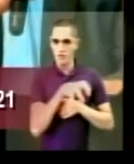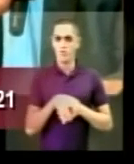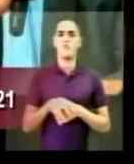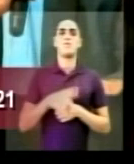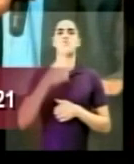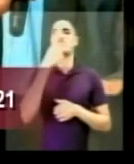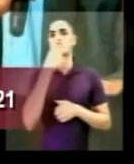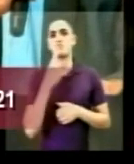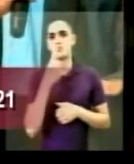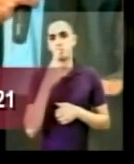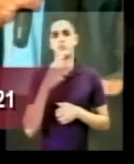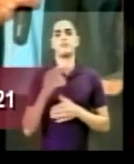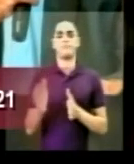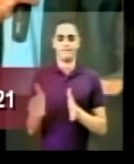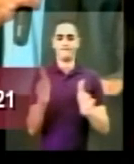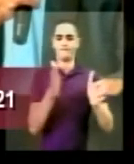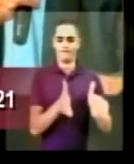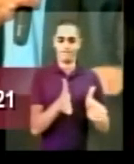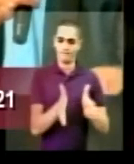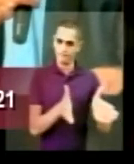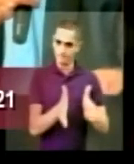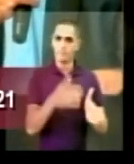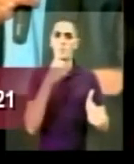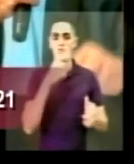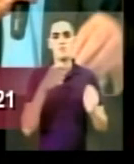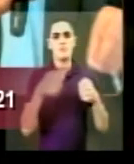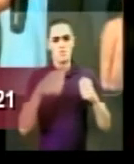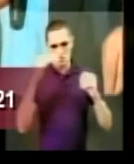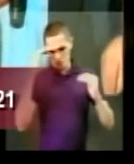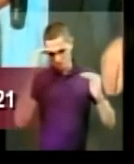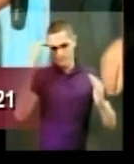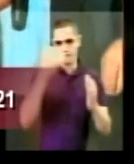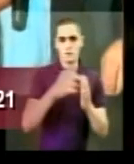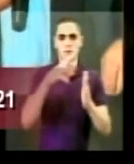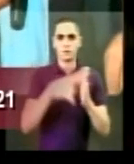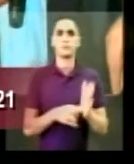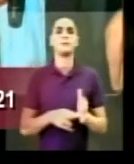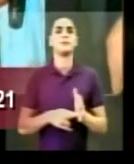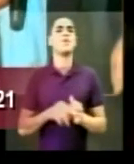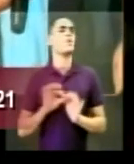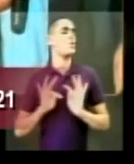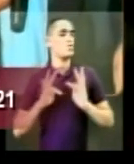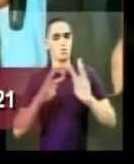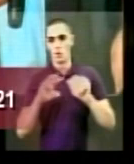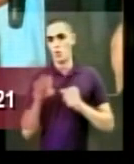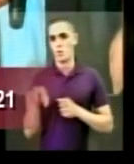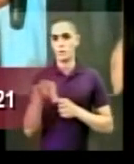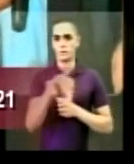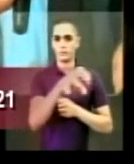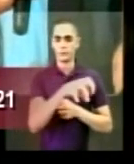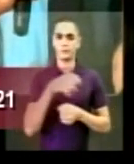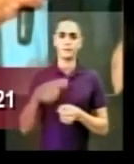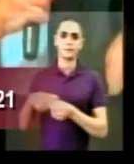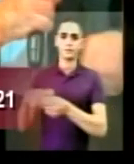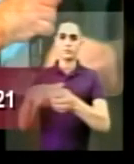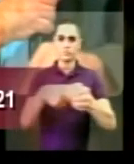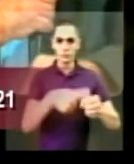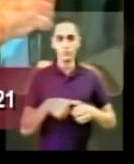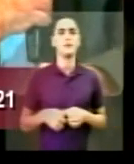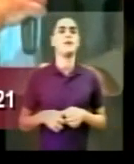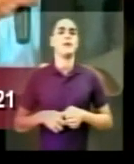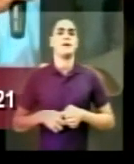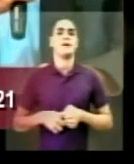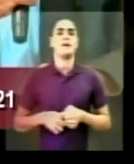vermelha. Todas as regiões, sem exceção. Aquela que estiver no laranja,